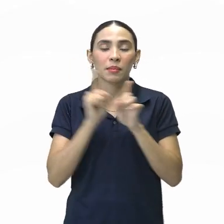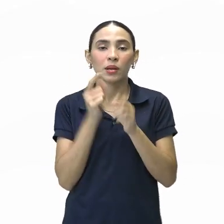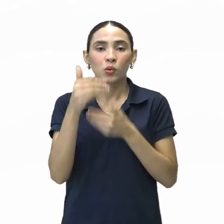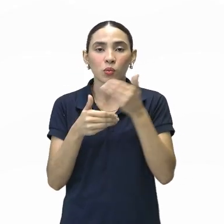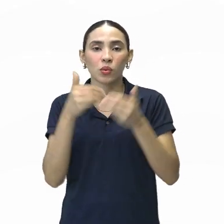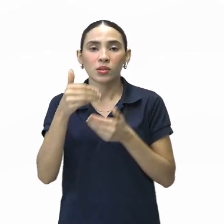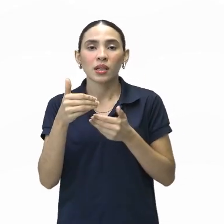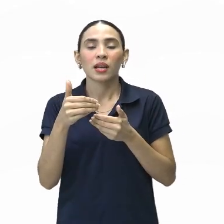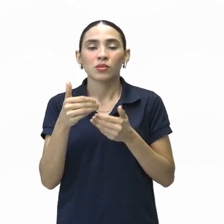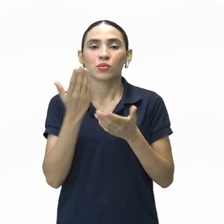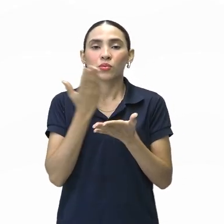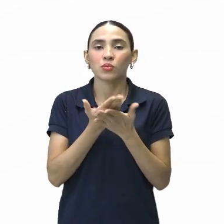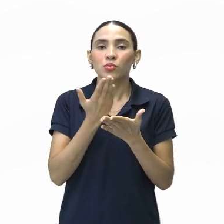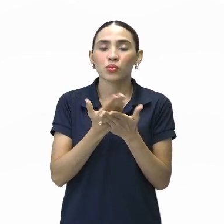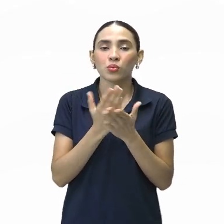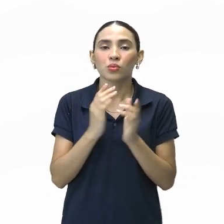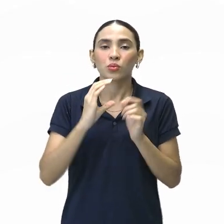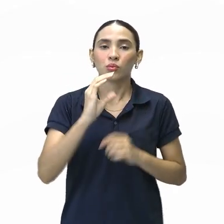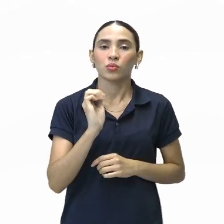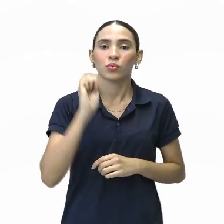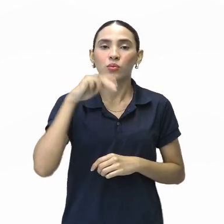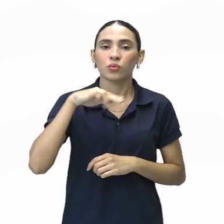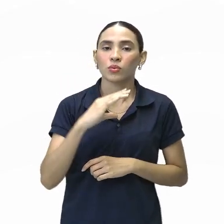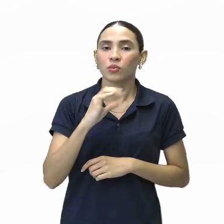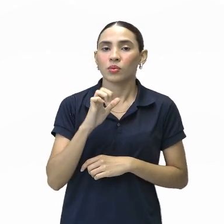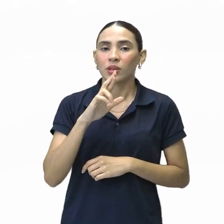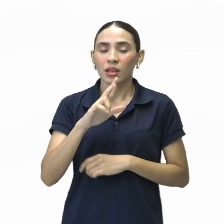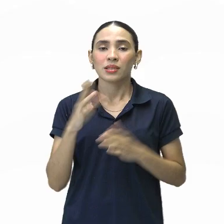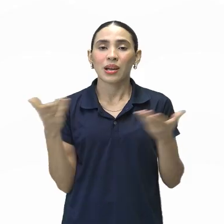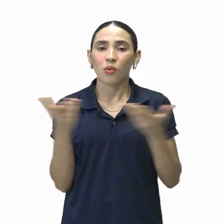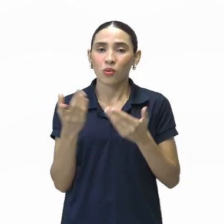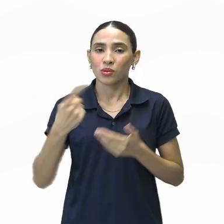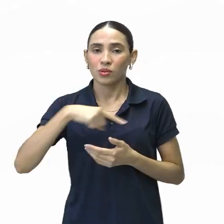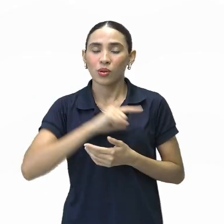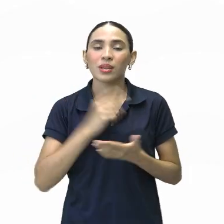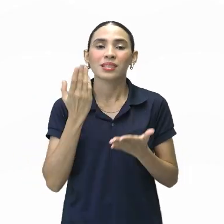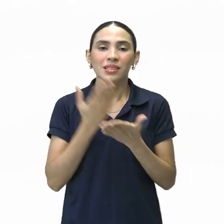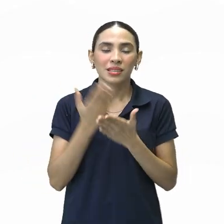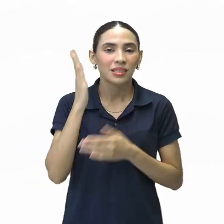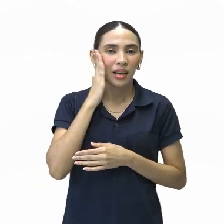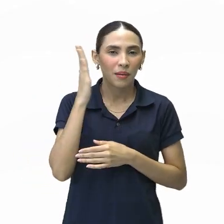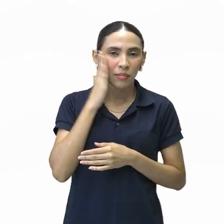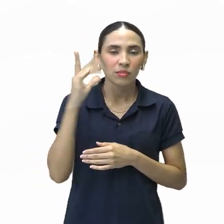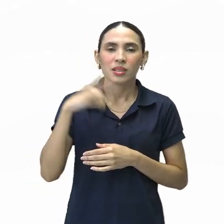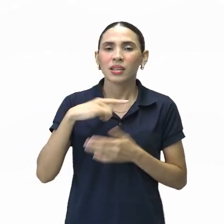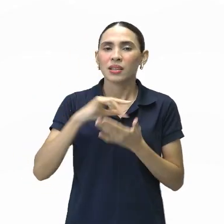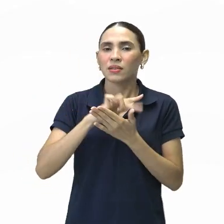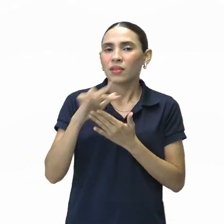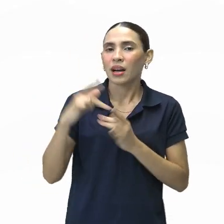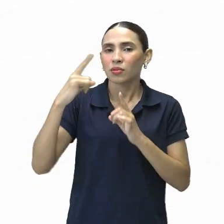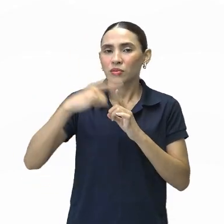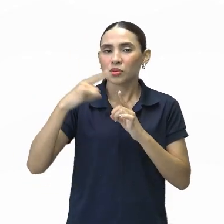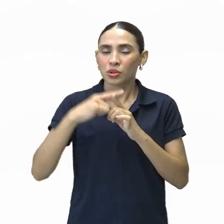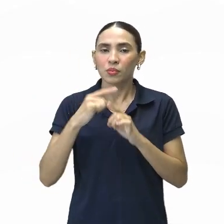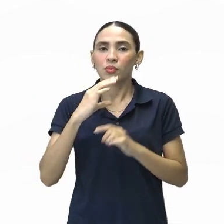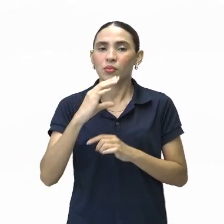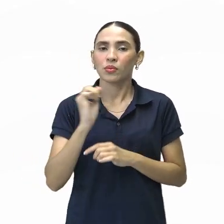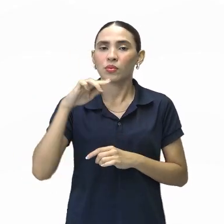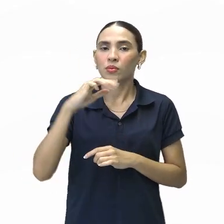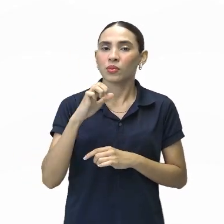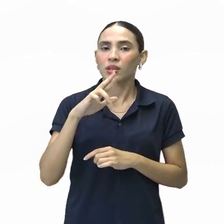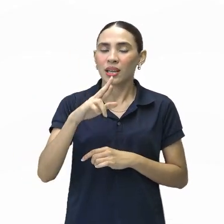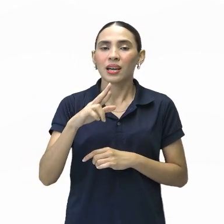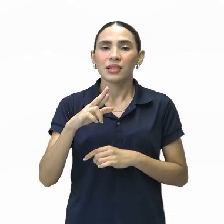processo do estudo do câncer, né? Hoje nós sabemos que existem vários tipos de câncer que acometem